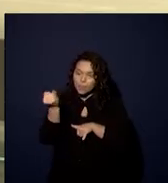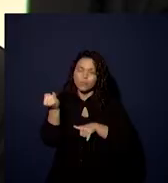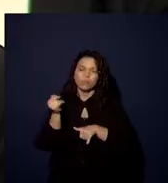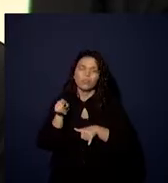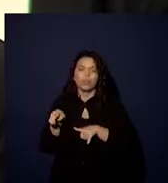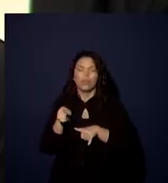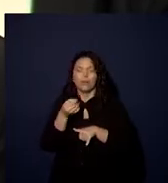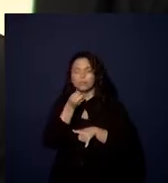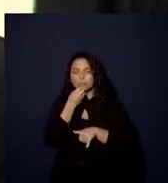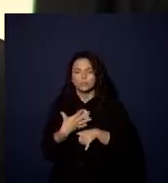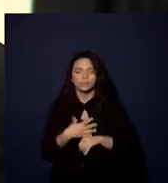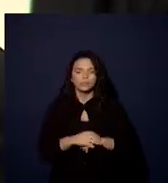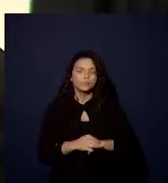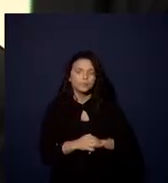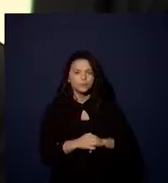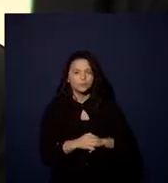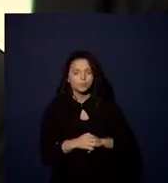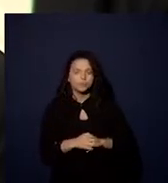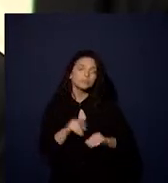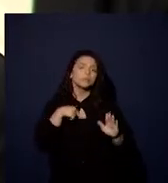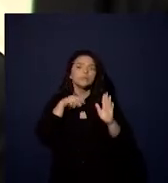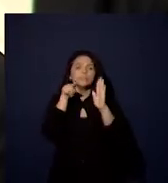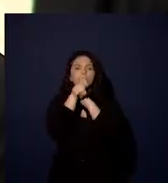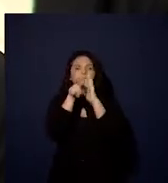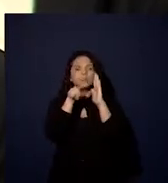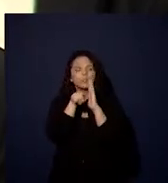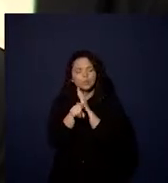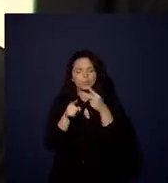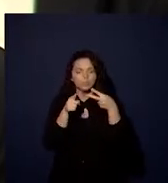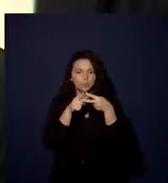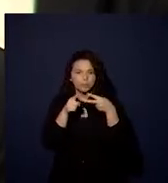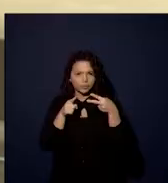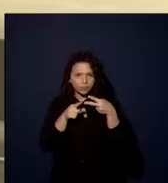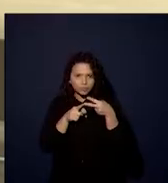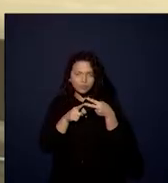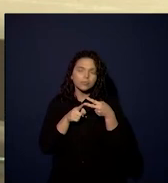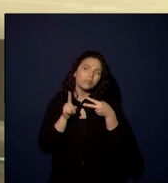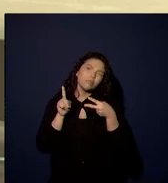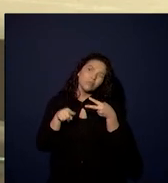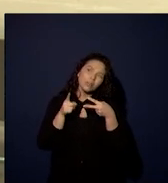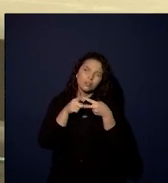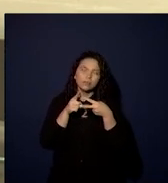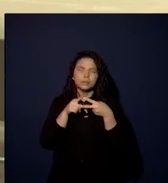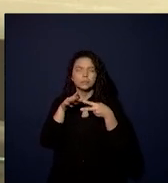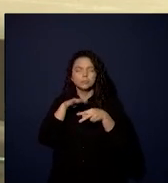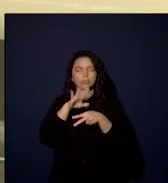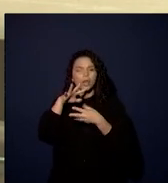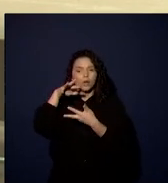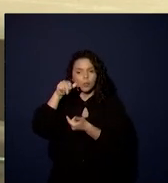Muito obrigado e Marcos duas perguntas para você uma cunho mais global e uma mais local